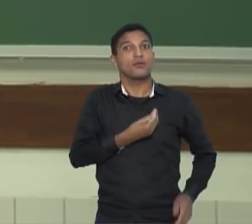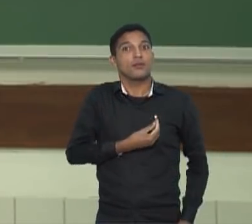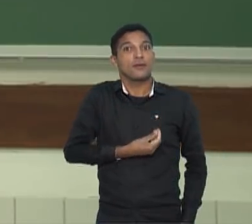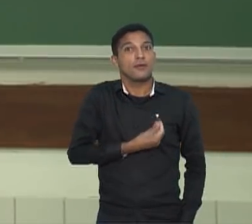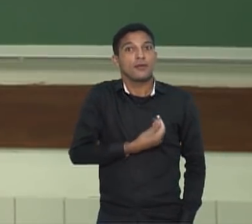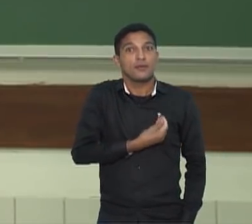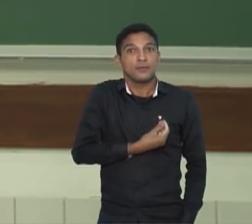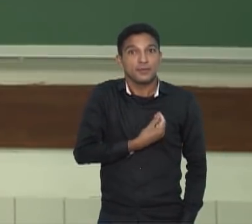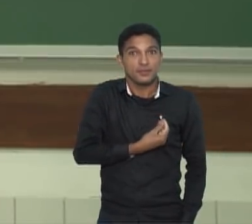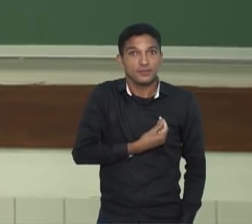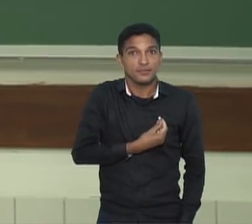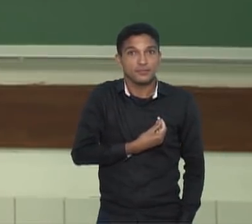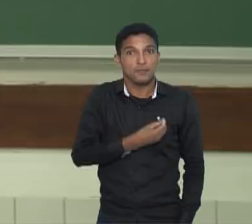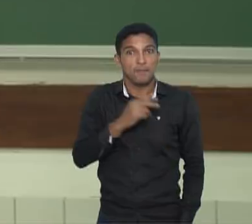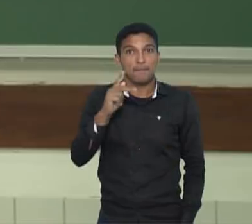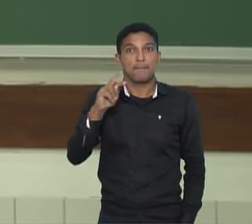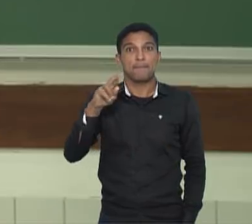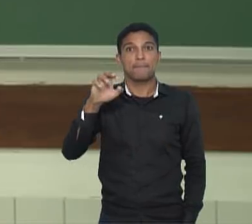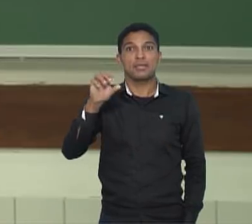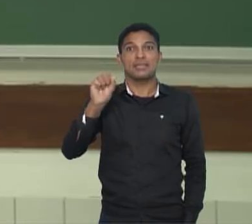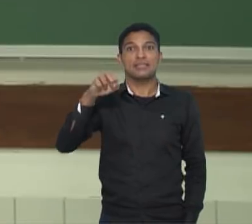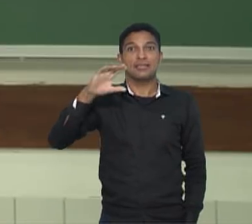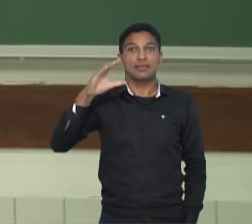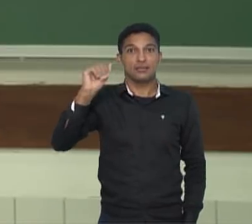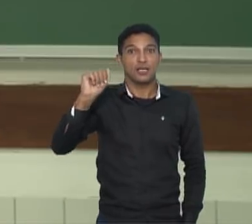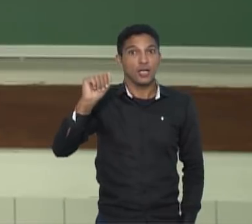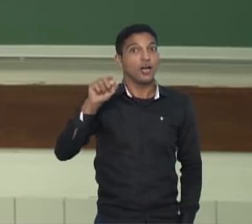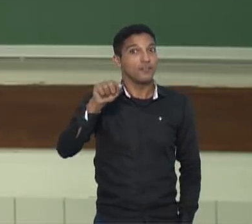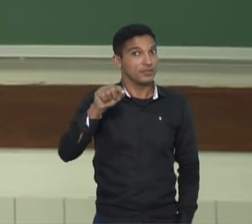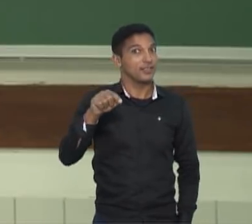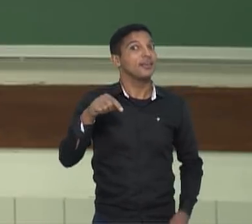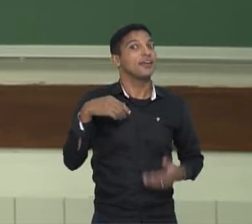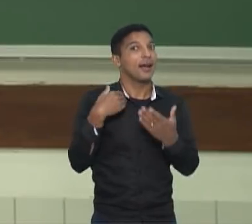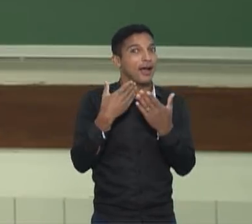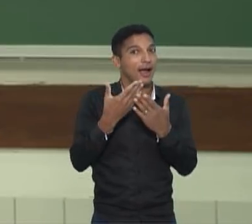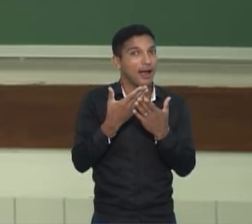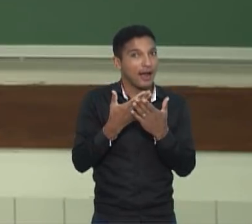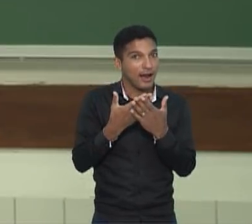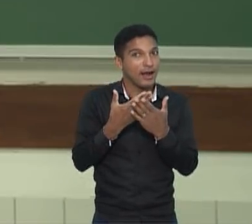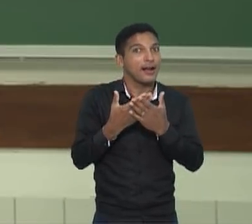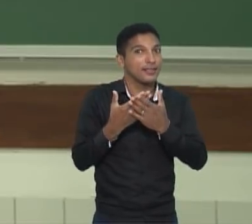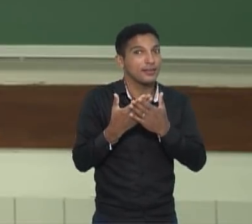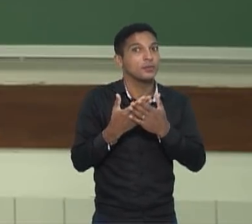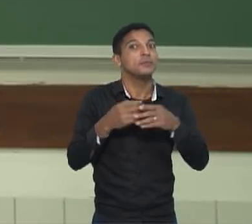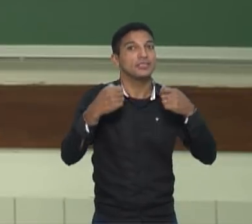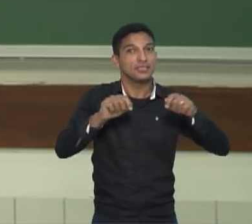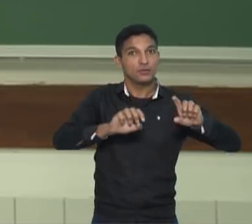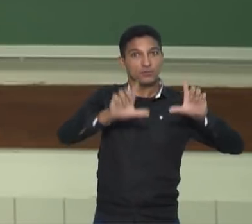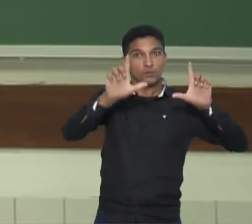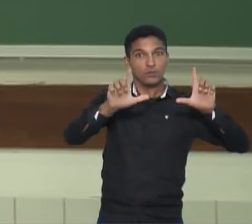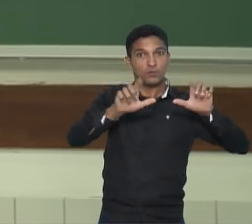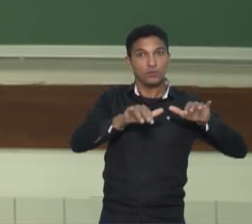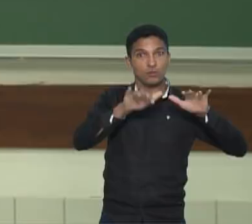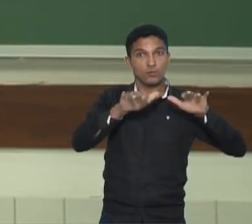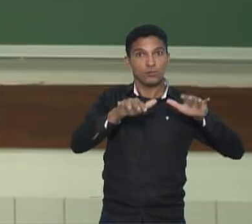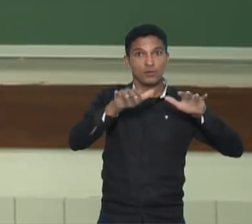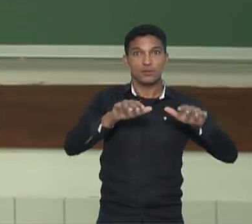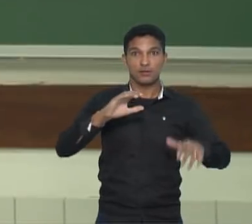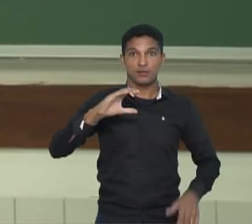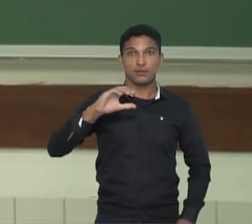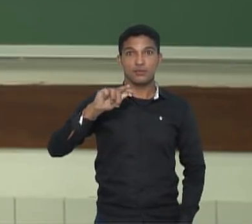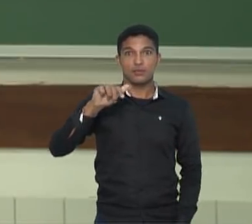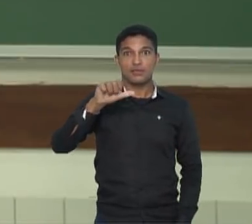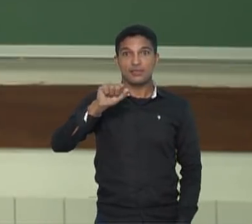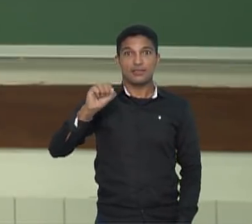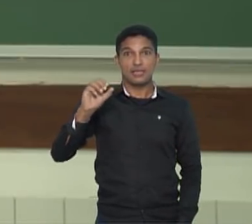caro estudante paranaense, por favor, registre a frequência no Classroom, lembrando que ele mudou um pouquinho.